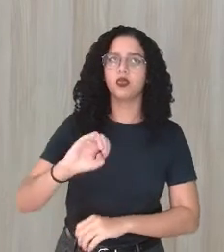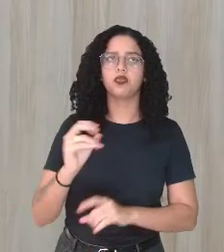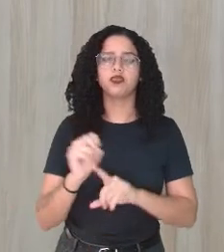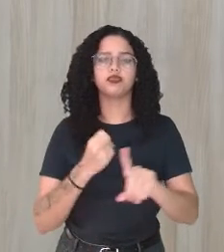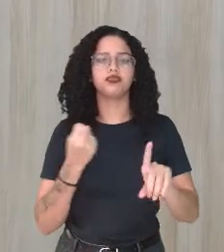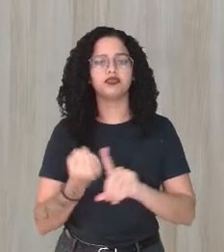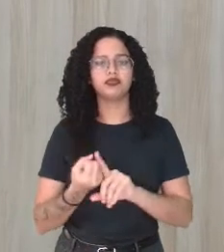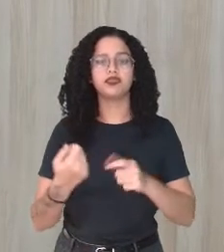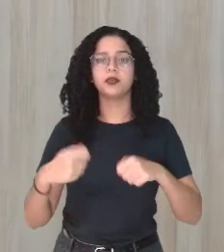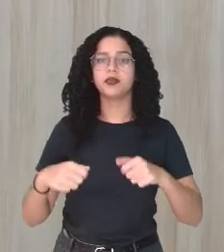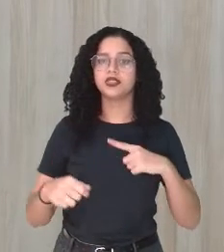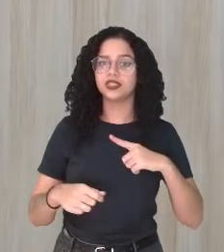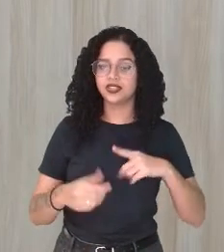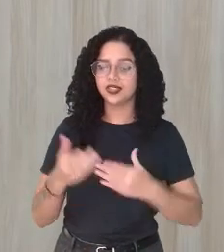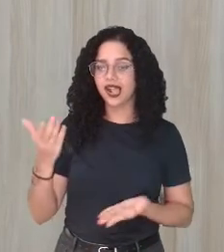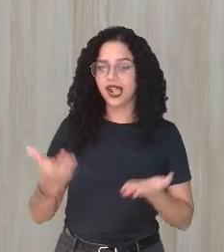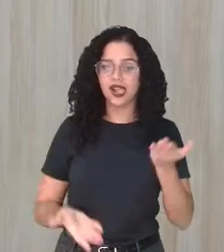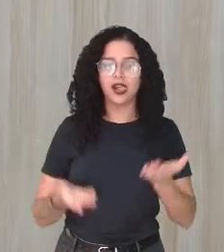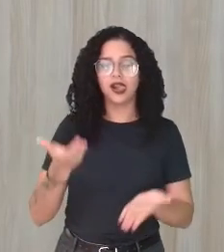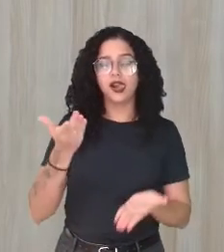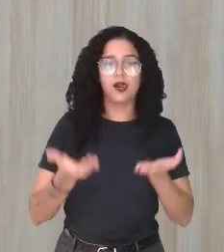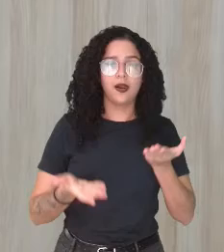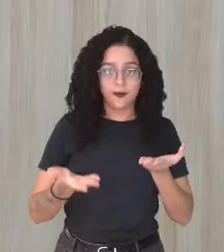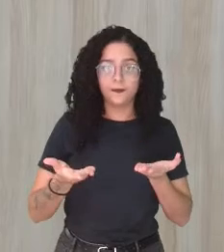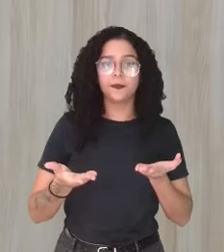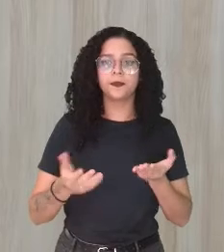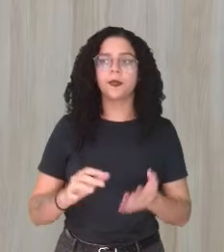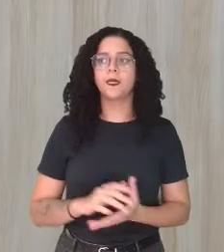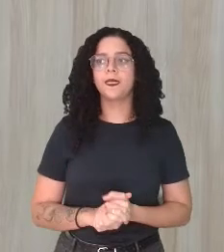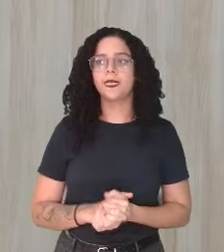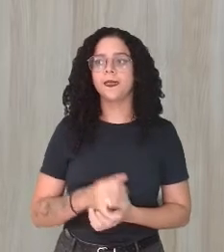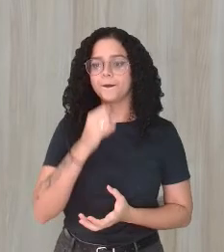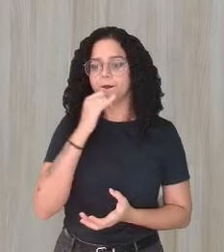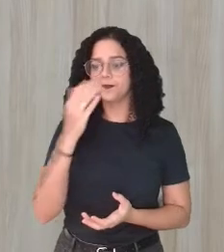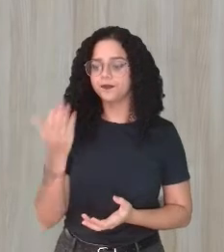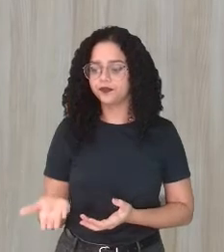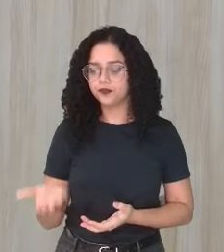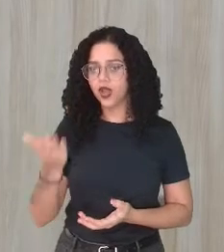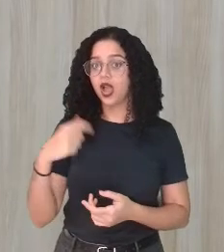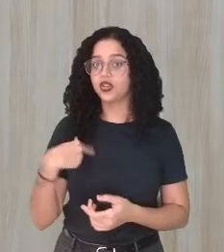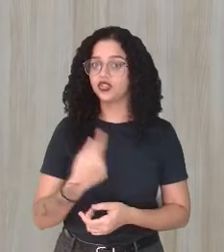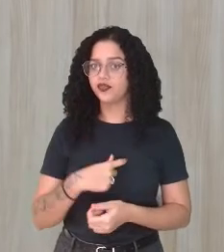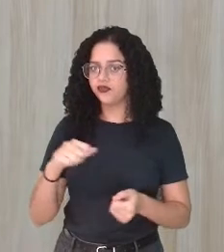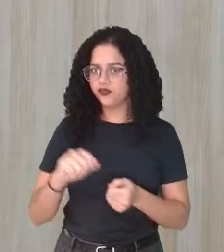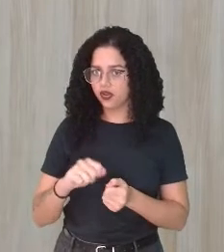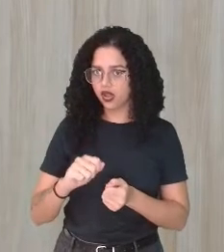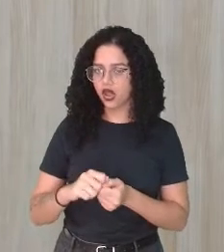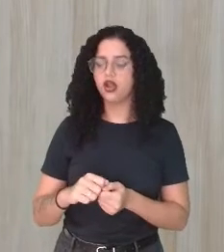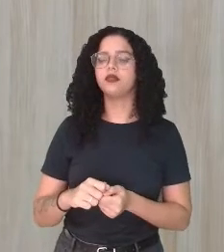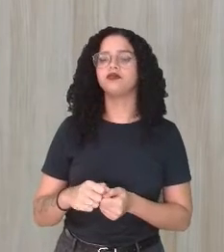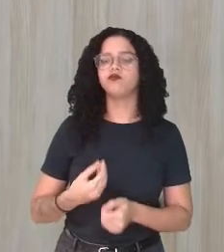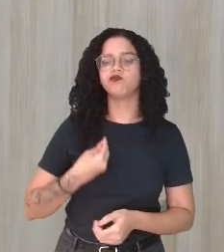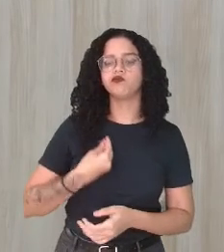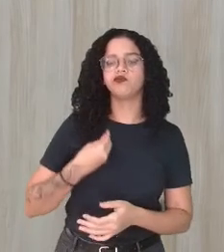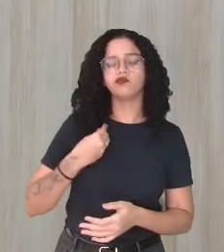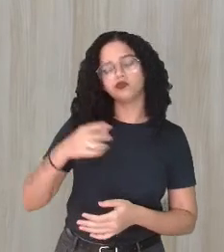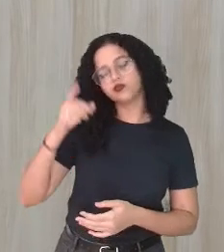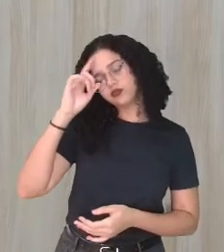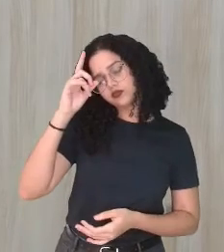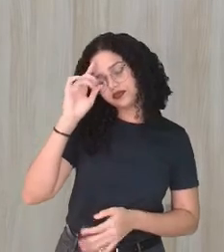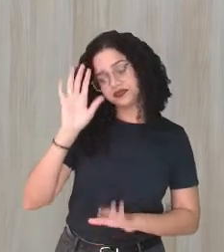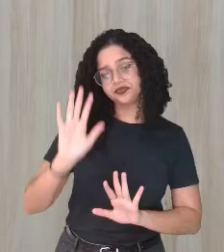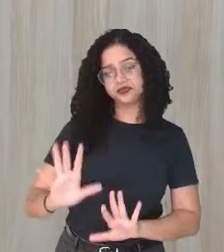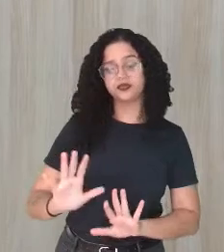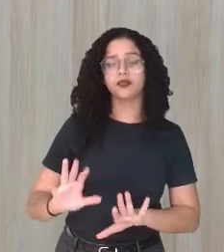né? Então, tem que haver um equilíbrio aí entre o que a gente faz, né? Durante o nosso